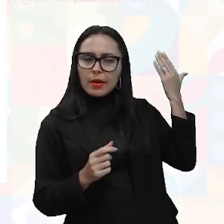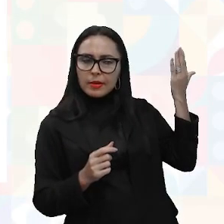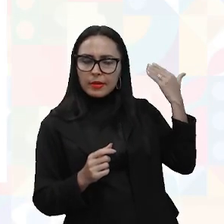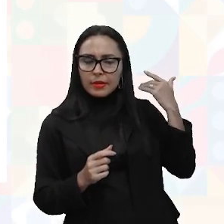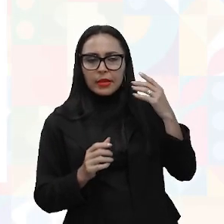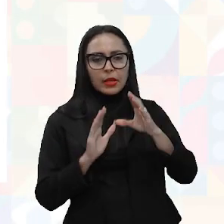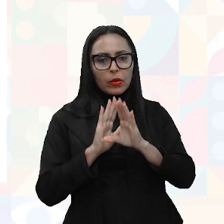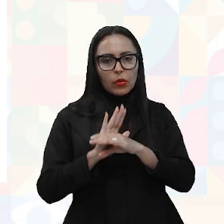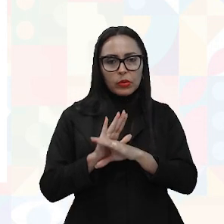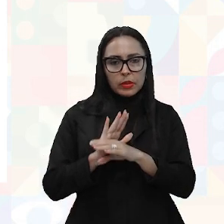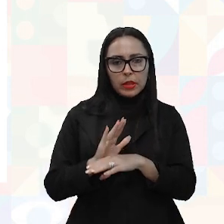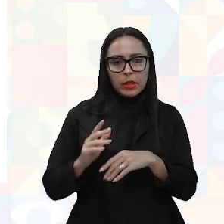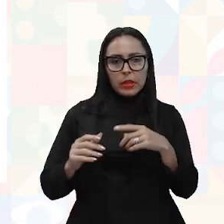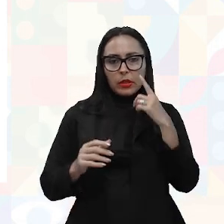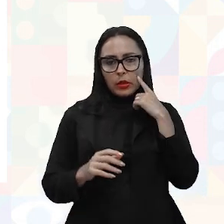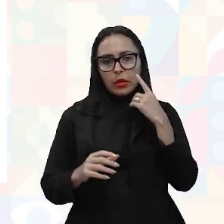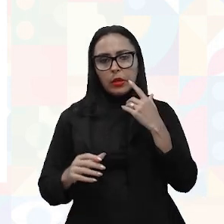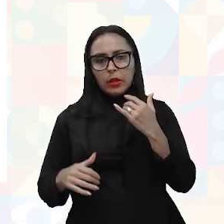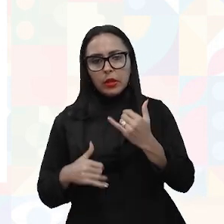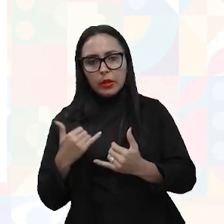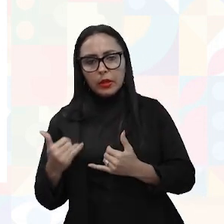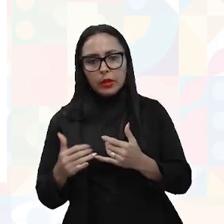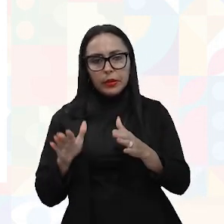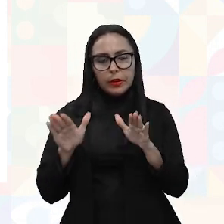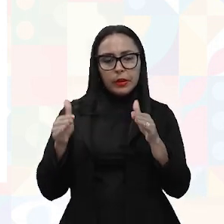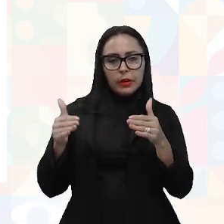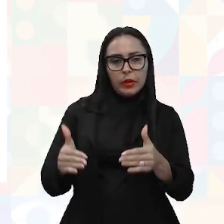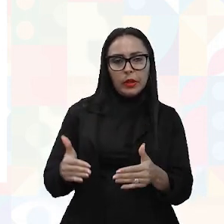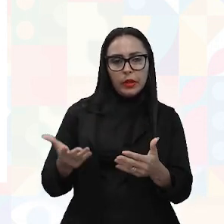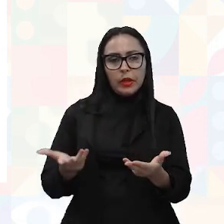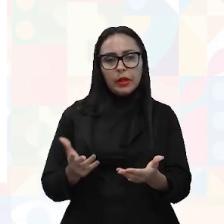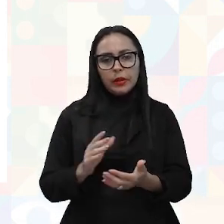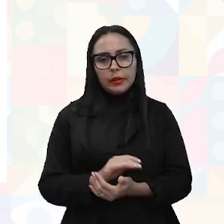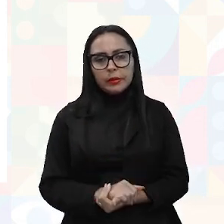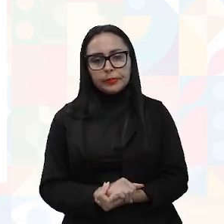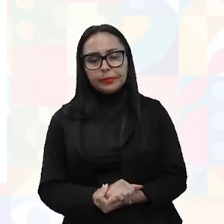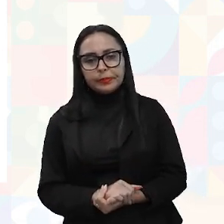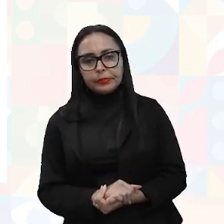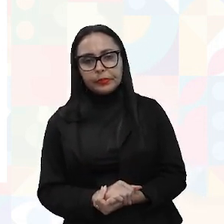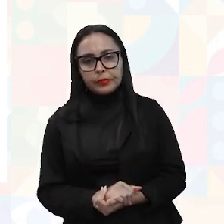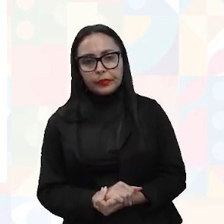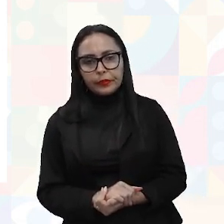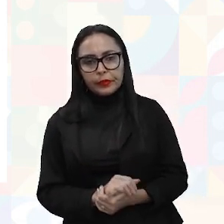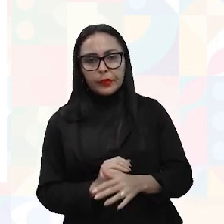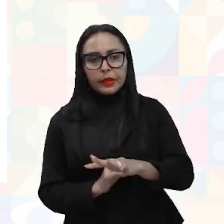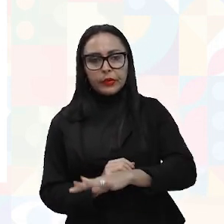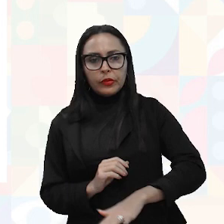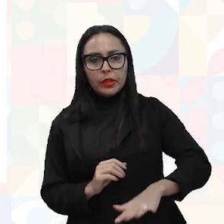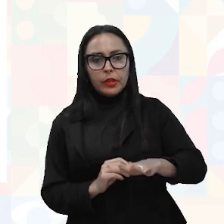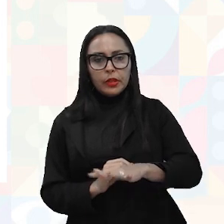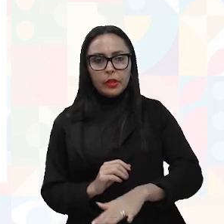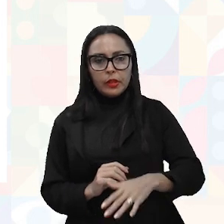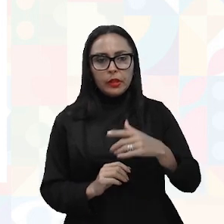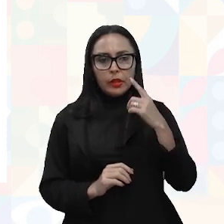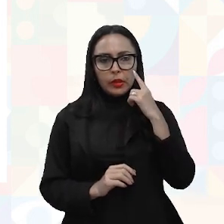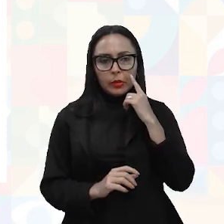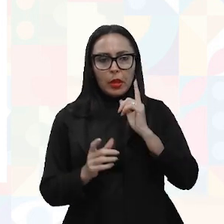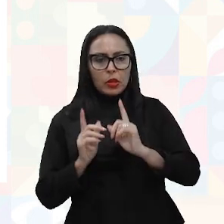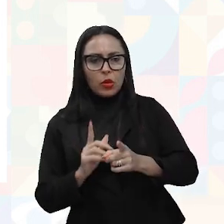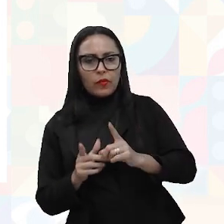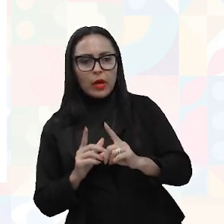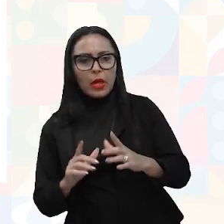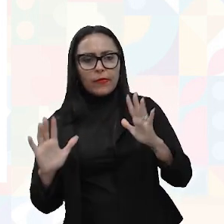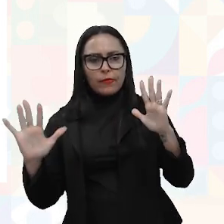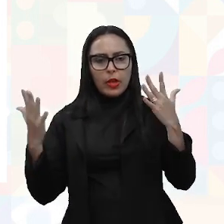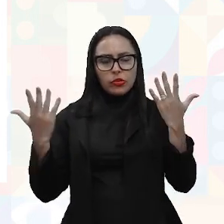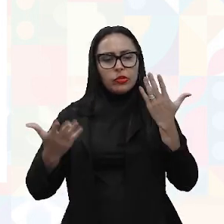Brinquedo é objeto destinado a brincar, divertimento na criança, não sou criança. E brincadeira é ação de brincar, divertimento, gracejo, zombaria, festa entre